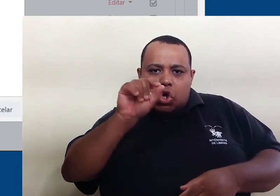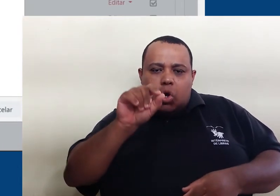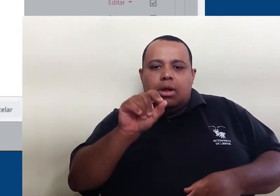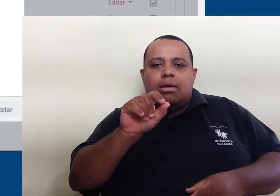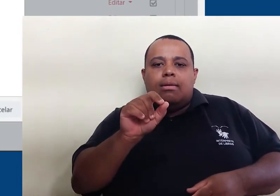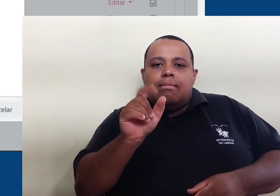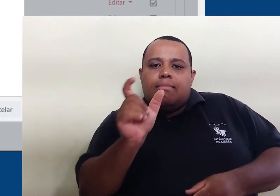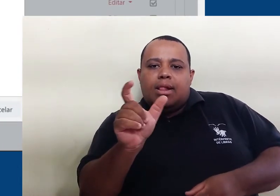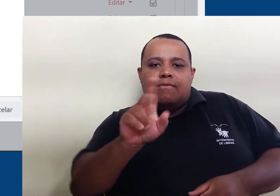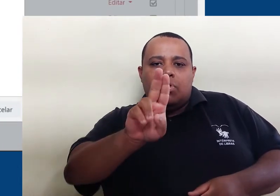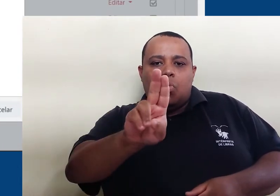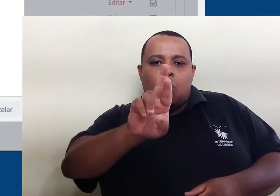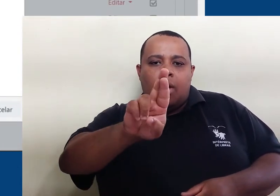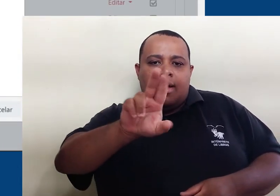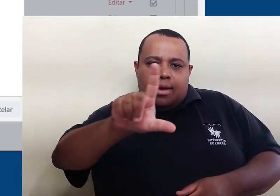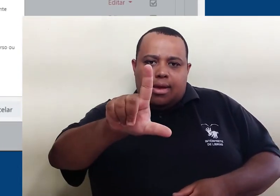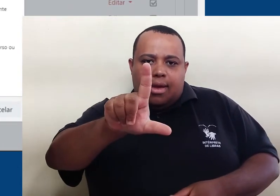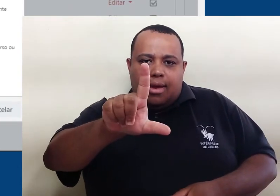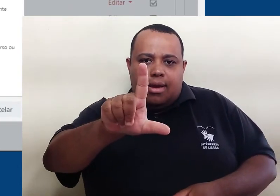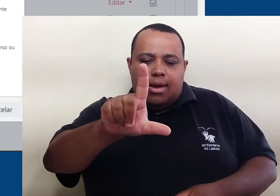e vai em URL,